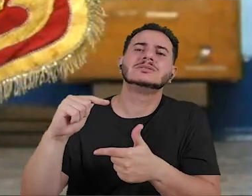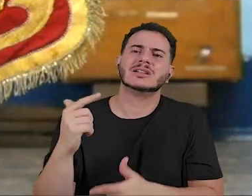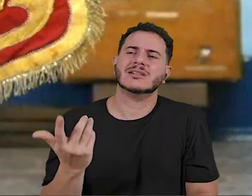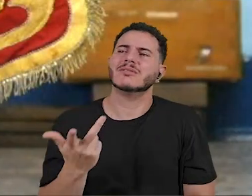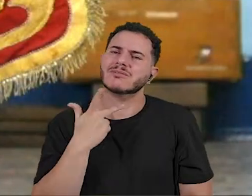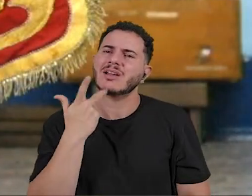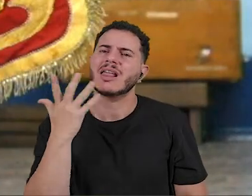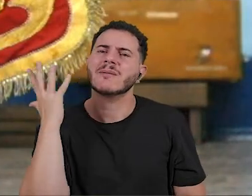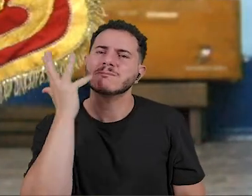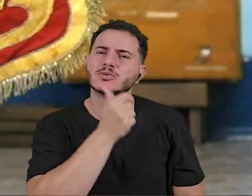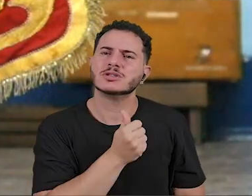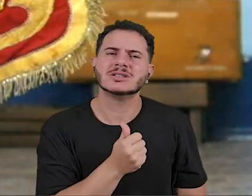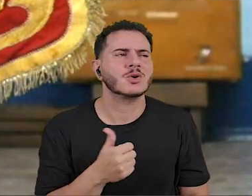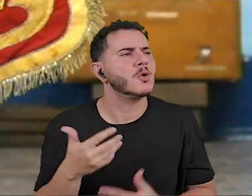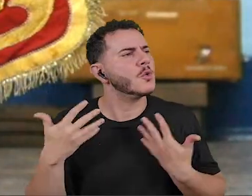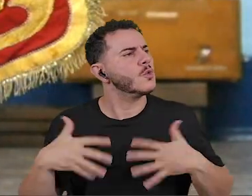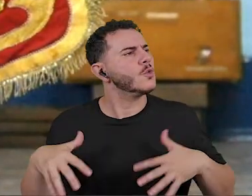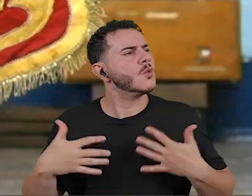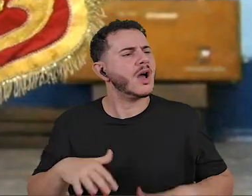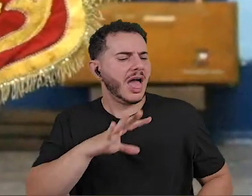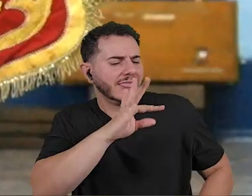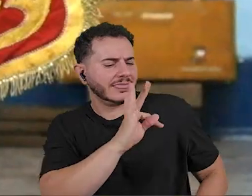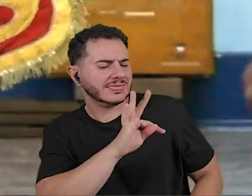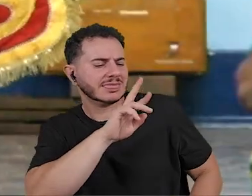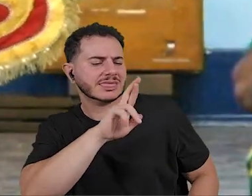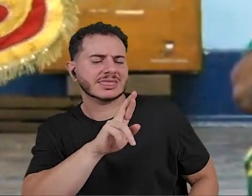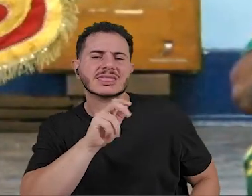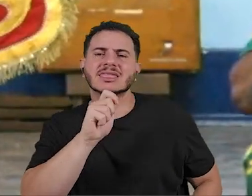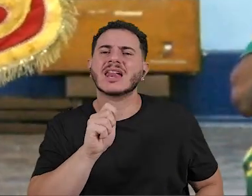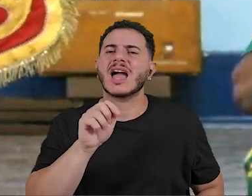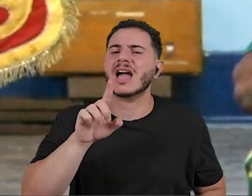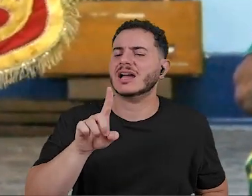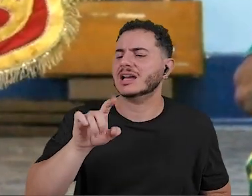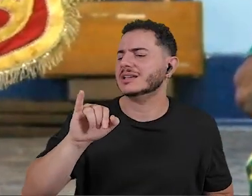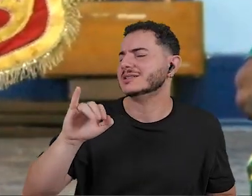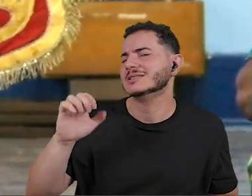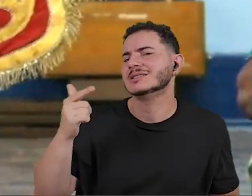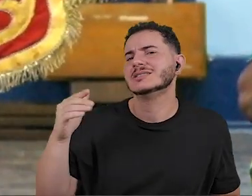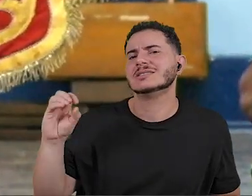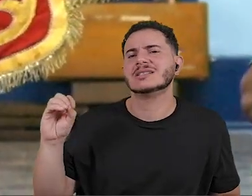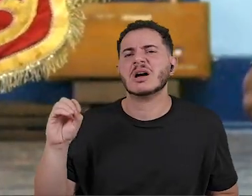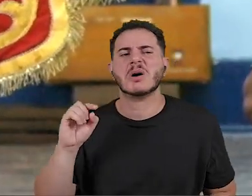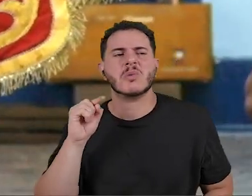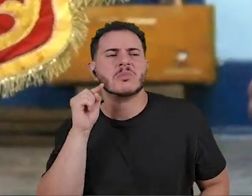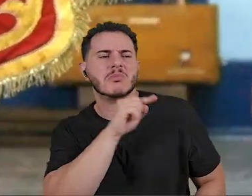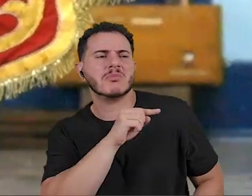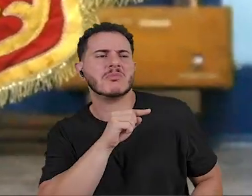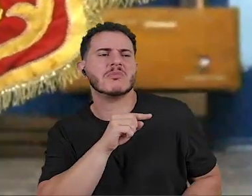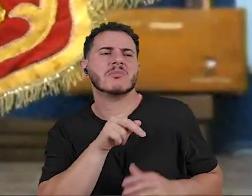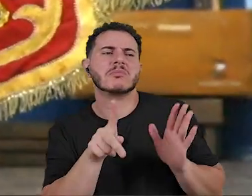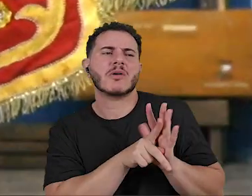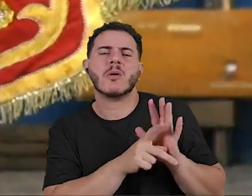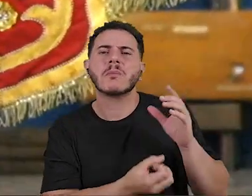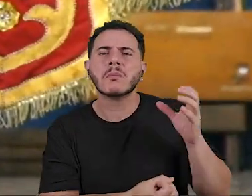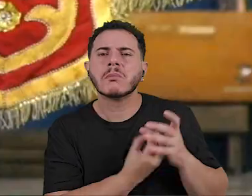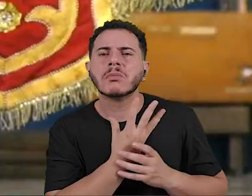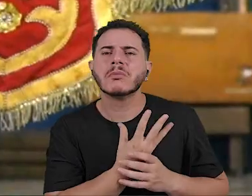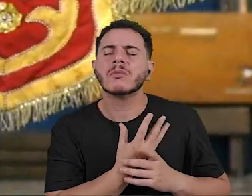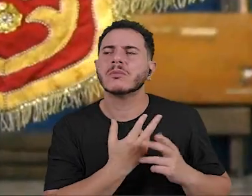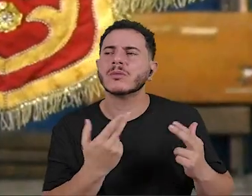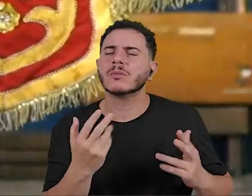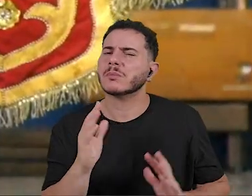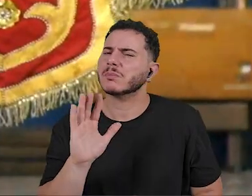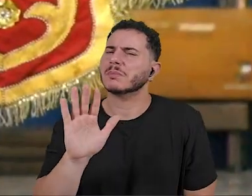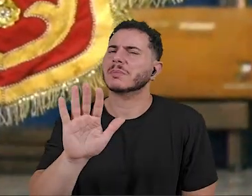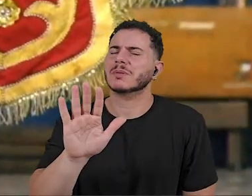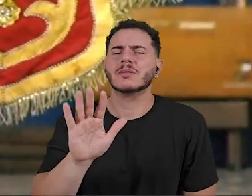instituição, a tradição de fulano. Mas espera aí, eu acho que existe algo que não